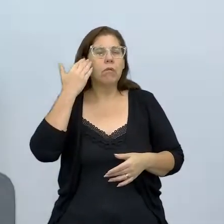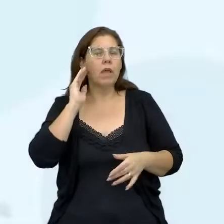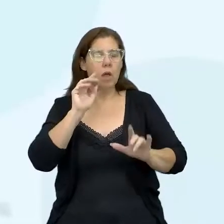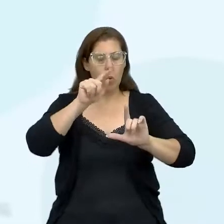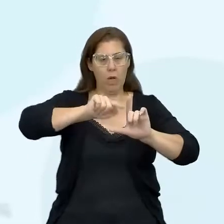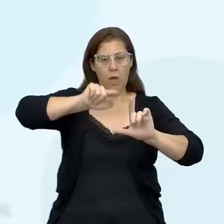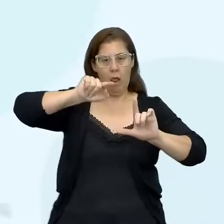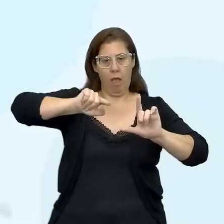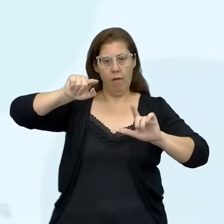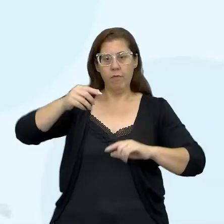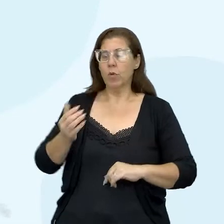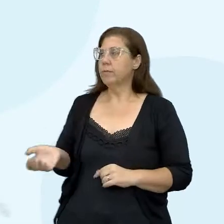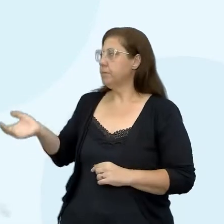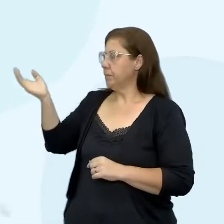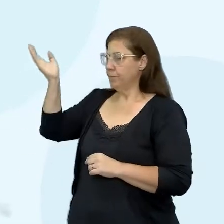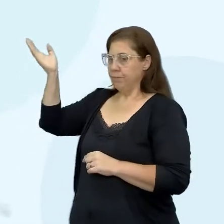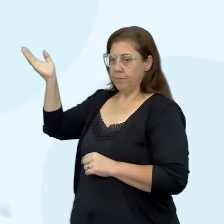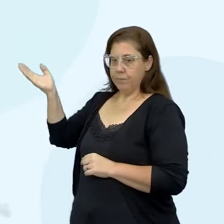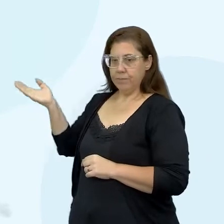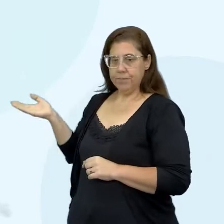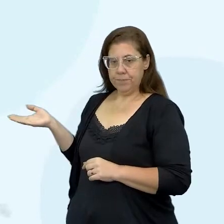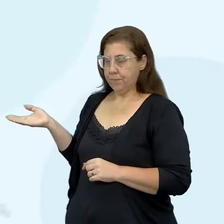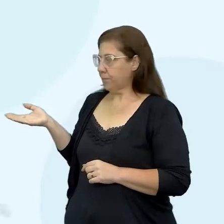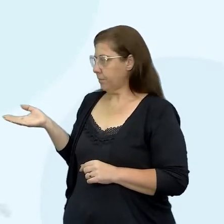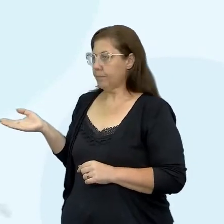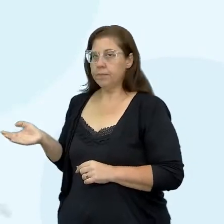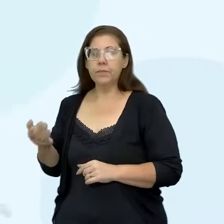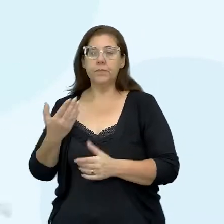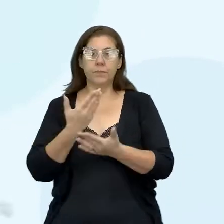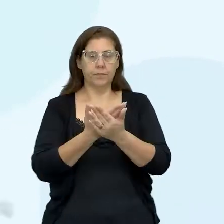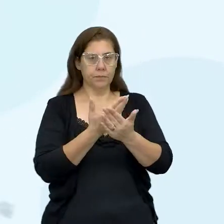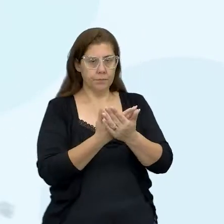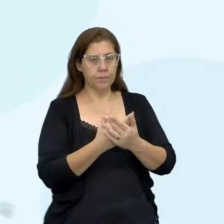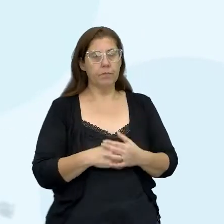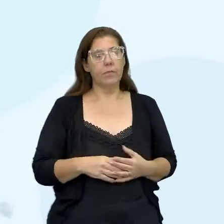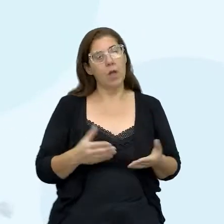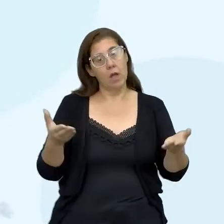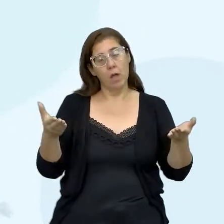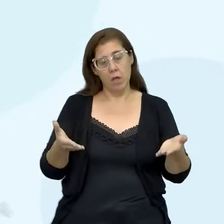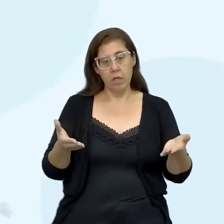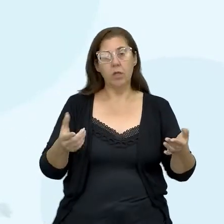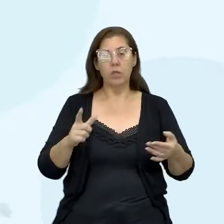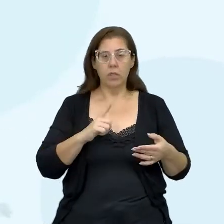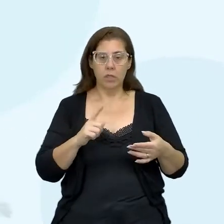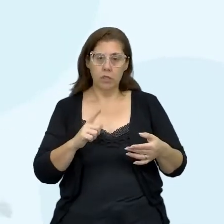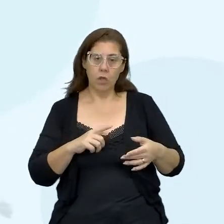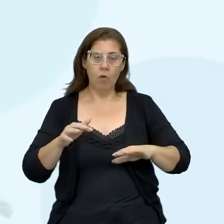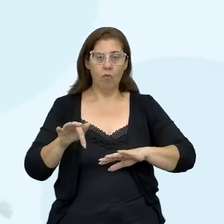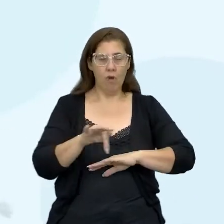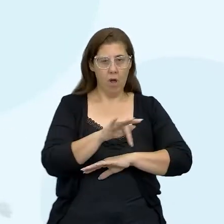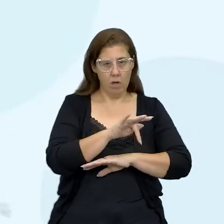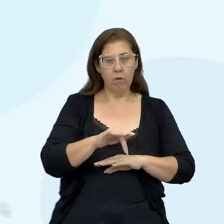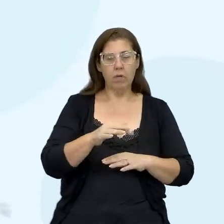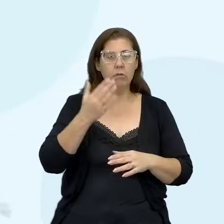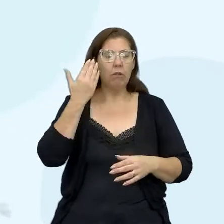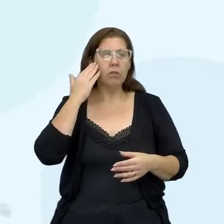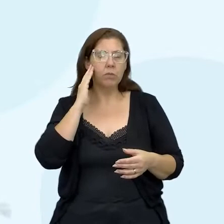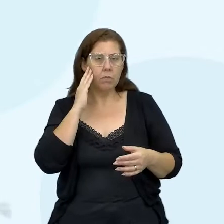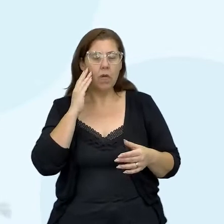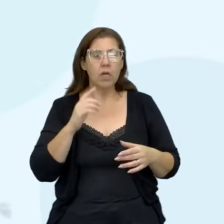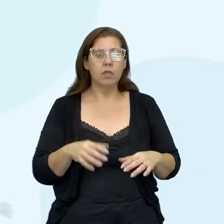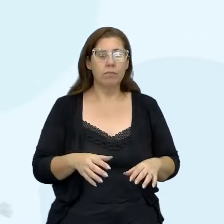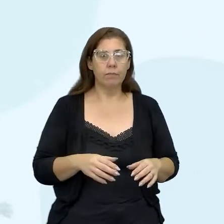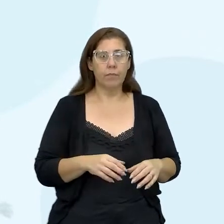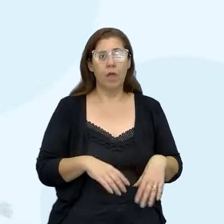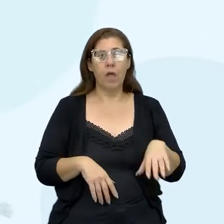Nosso diretor está colocando aí o slide de apresentação para nossa aula. Nós estamos aqui em fenômenos físicos e interpretação de gráficos,